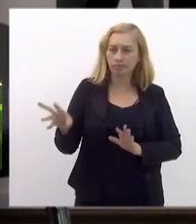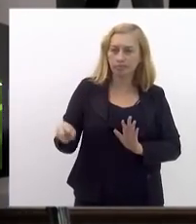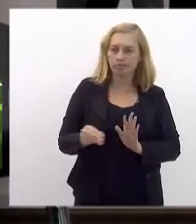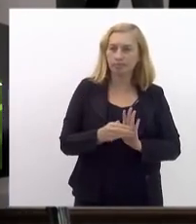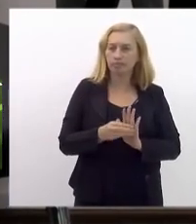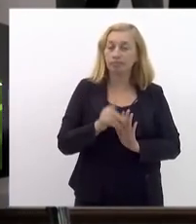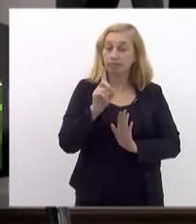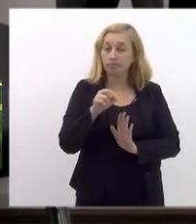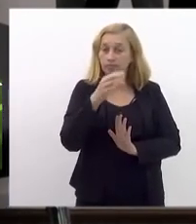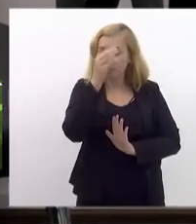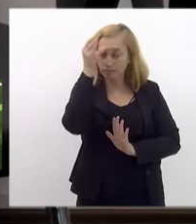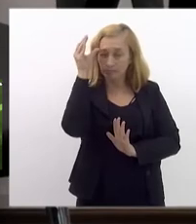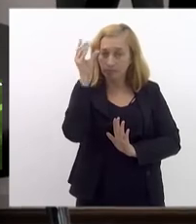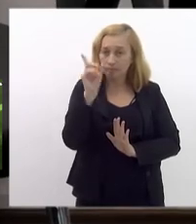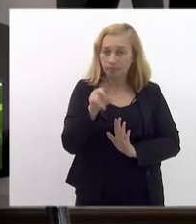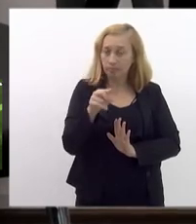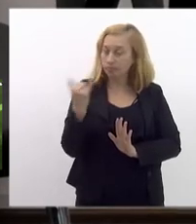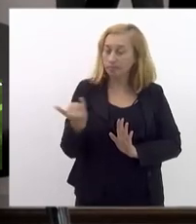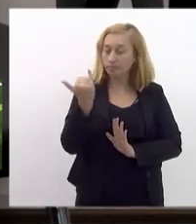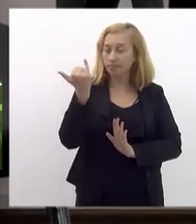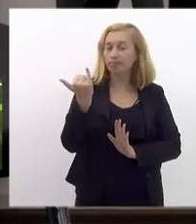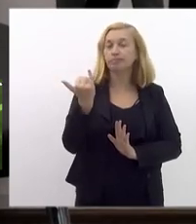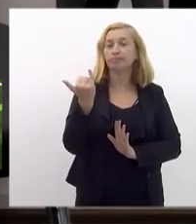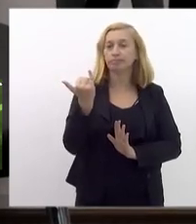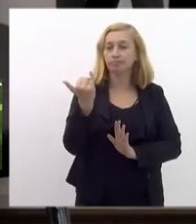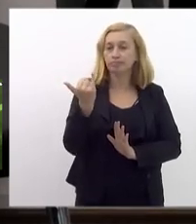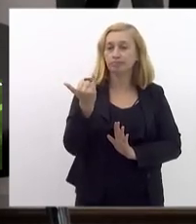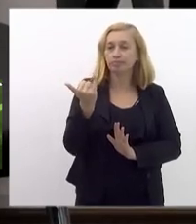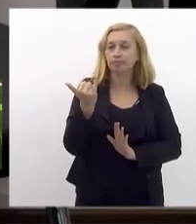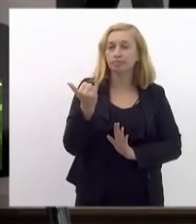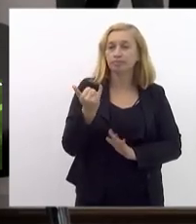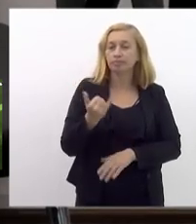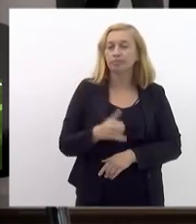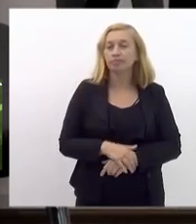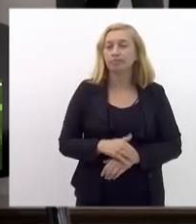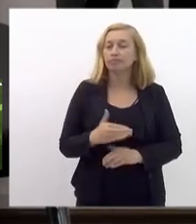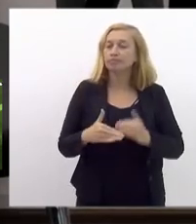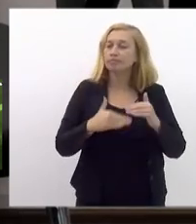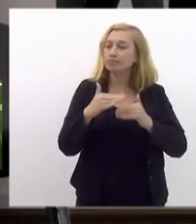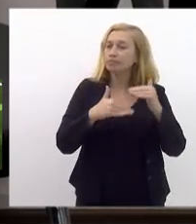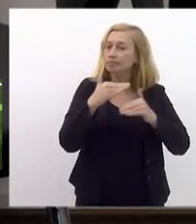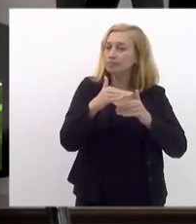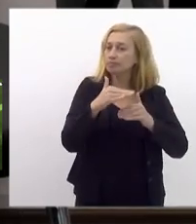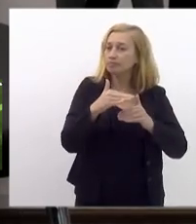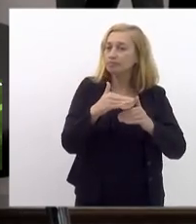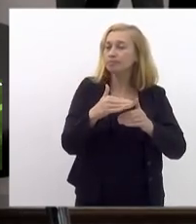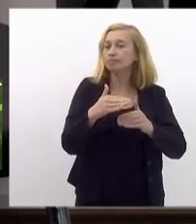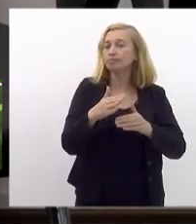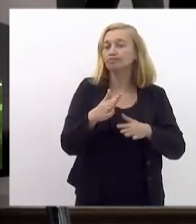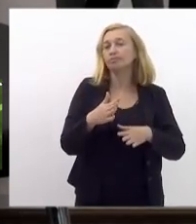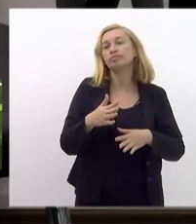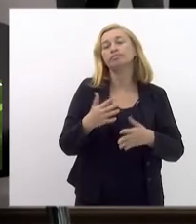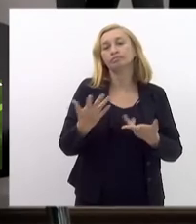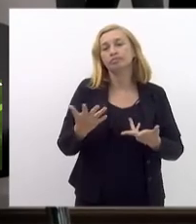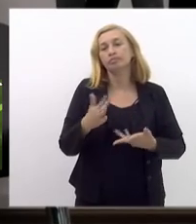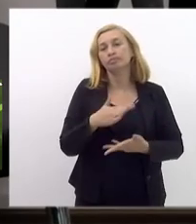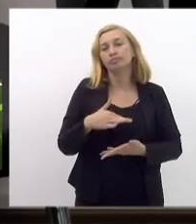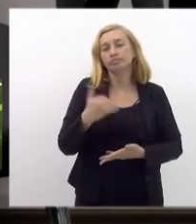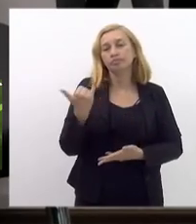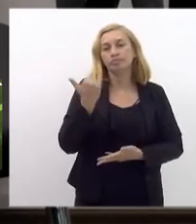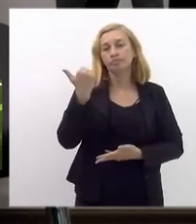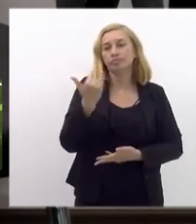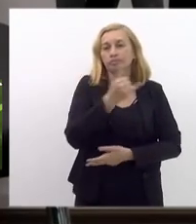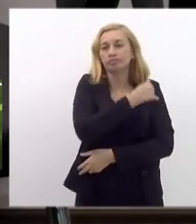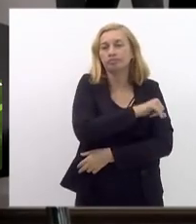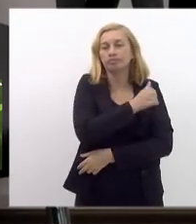um cliente importante do que vem a ser desenvolvido e até um campo de prova. E o Rio de Janeiro